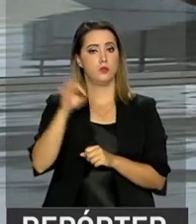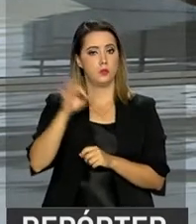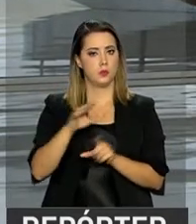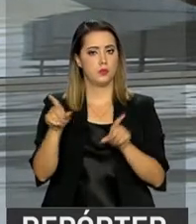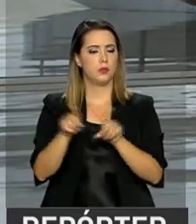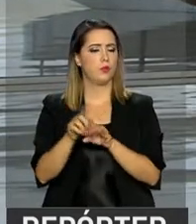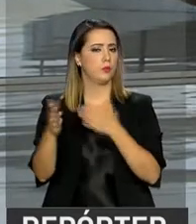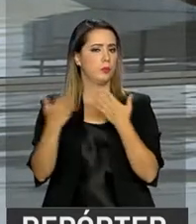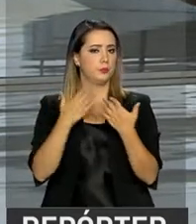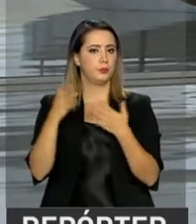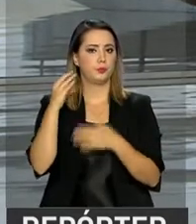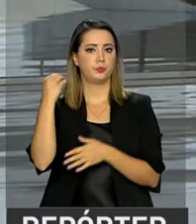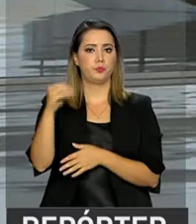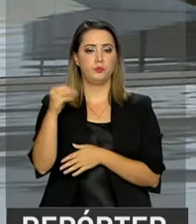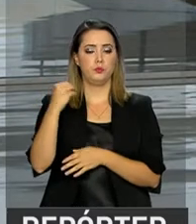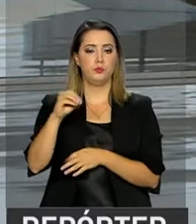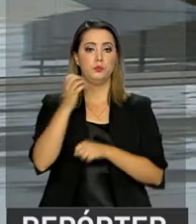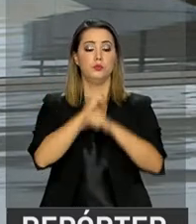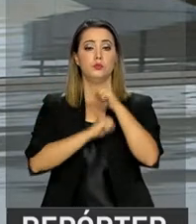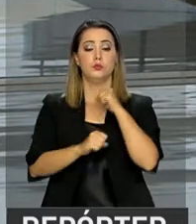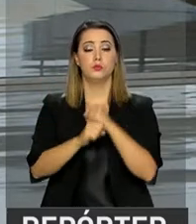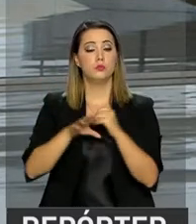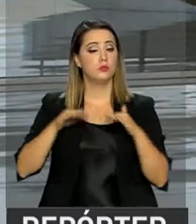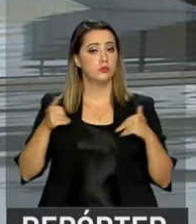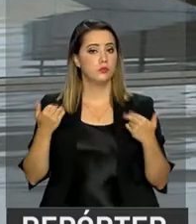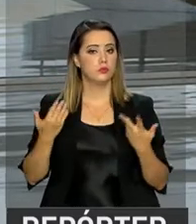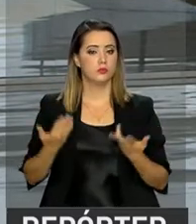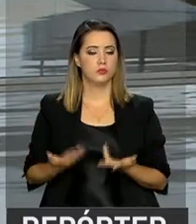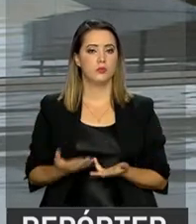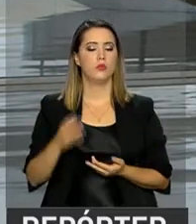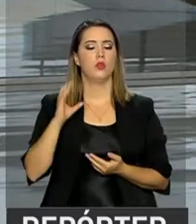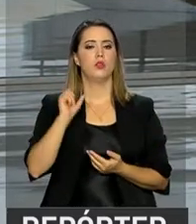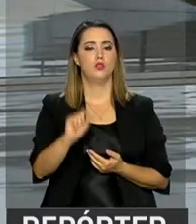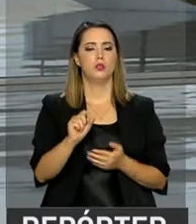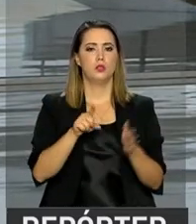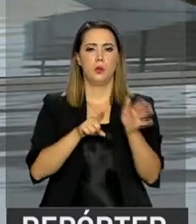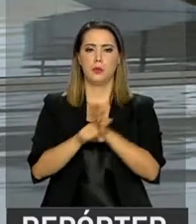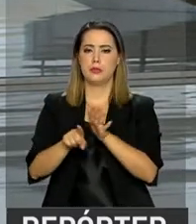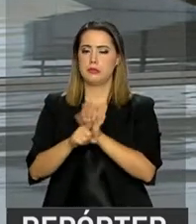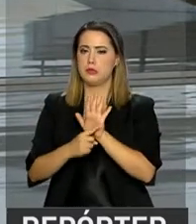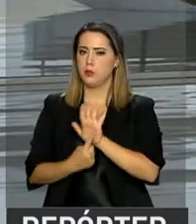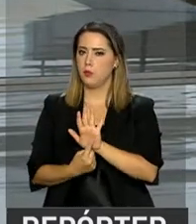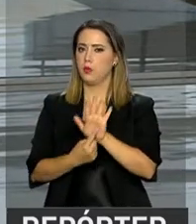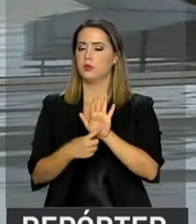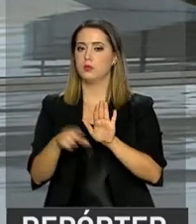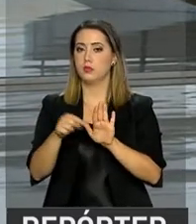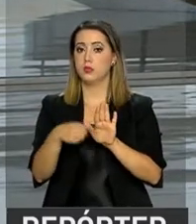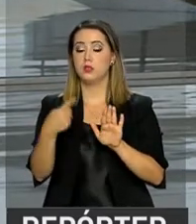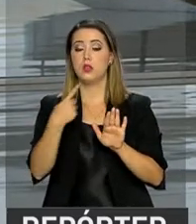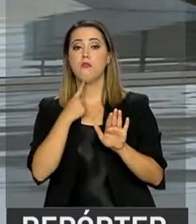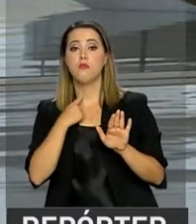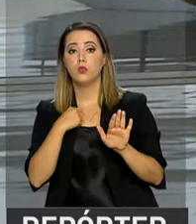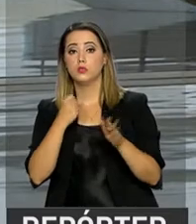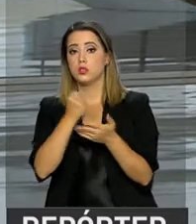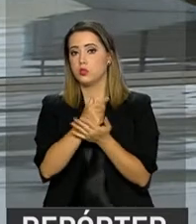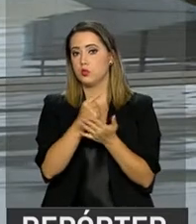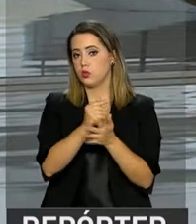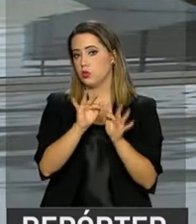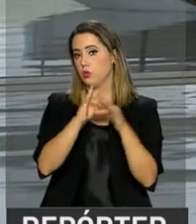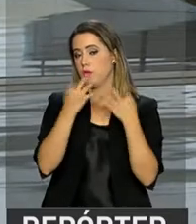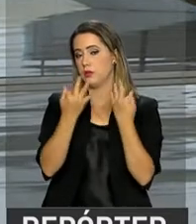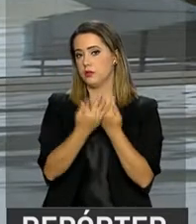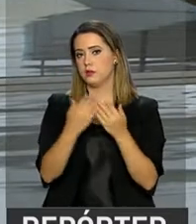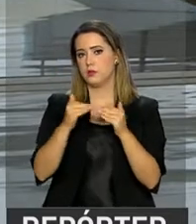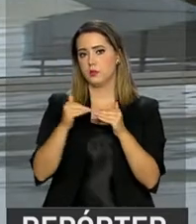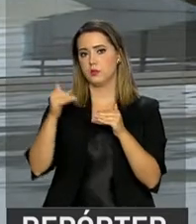a outubro do ano passado com isso a confederação nacional do comércio apurou que a intenção de consumo das famílias alcançou